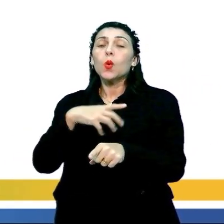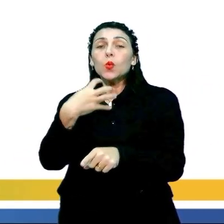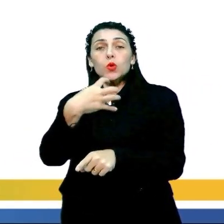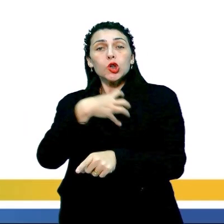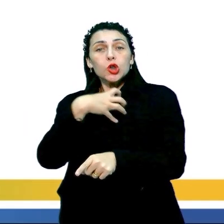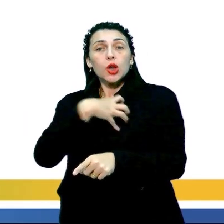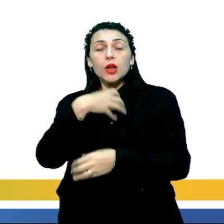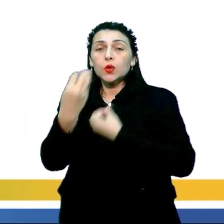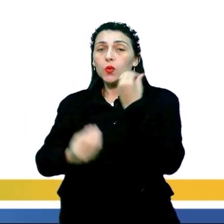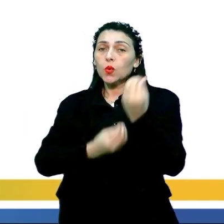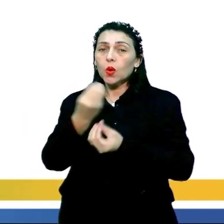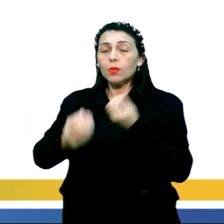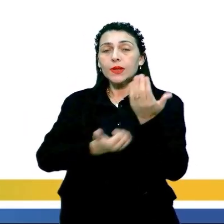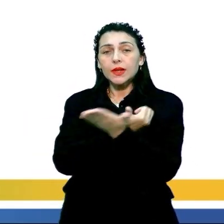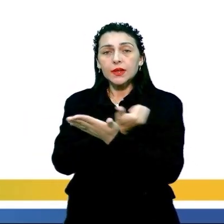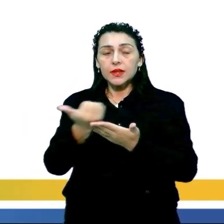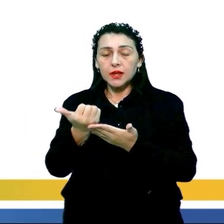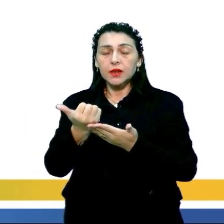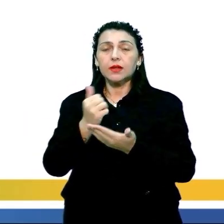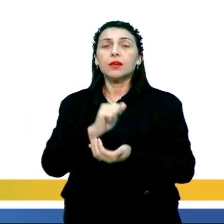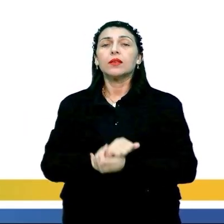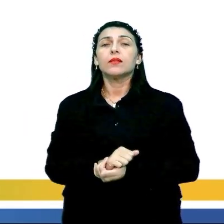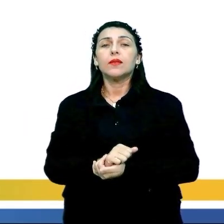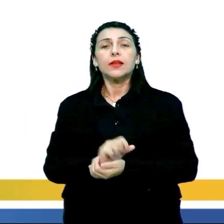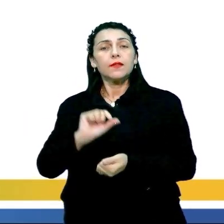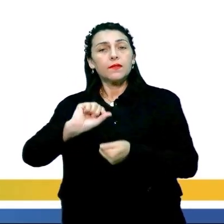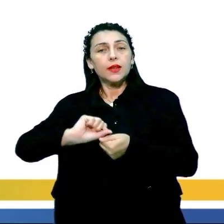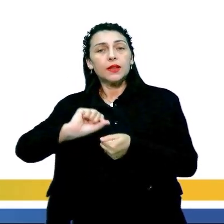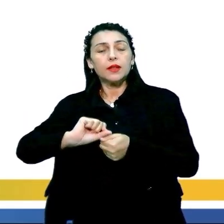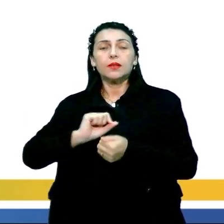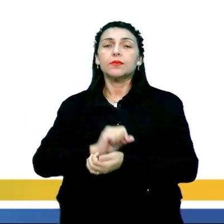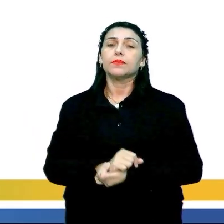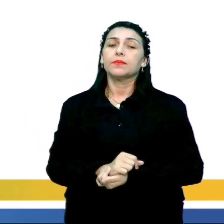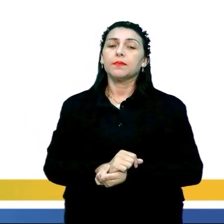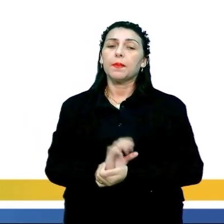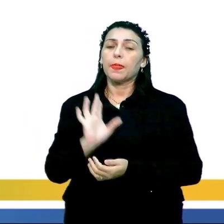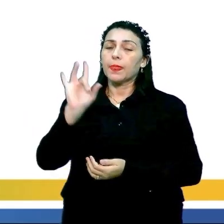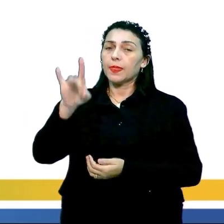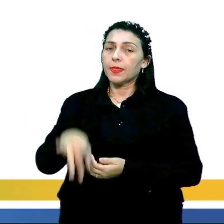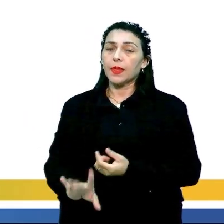modo como essa ação vai ser realizada.